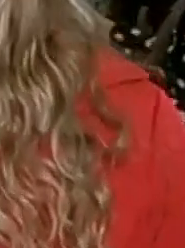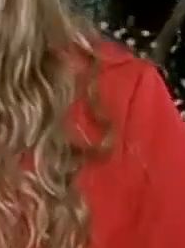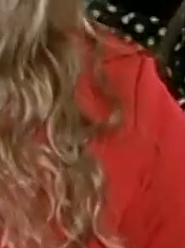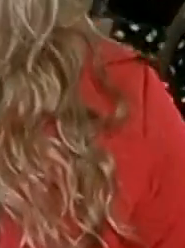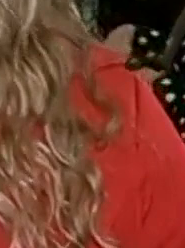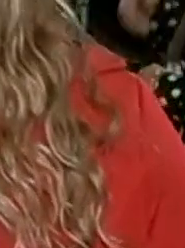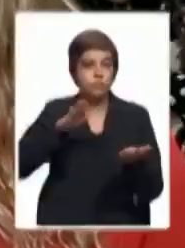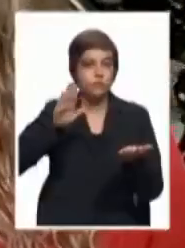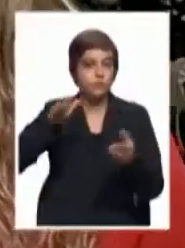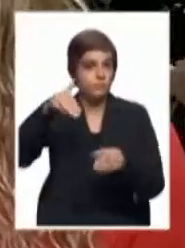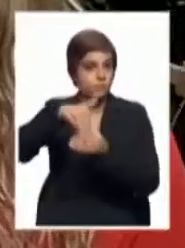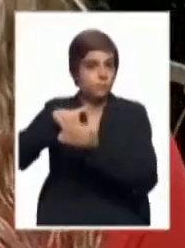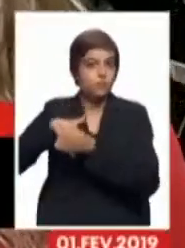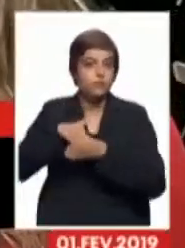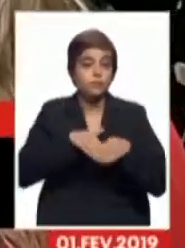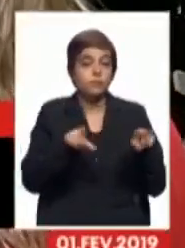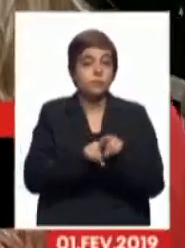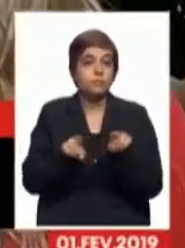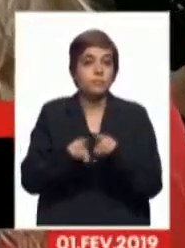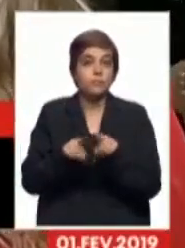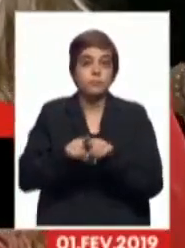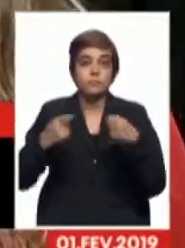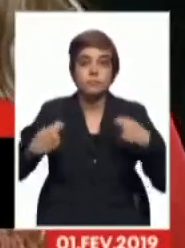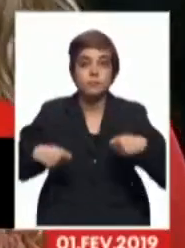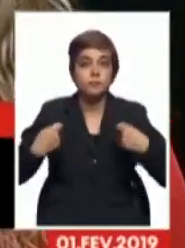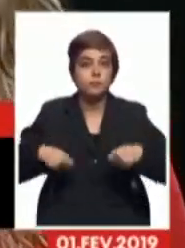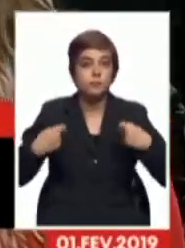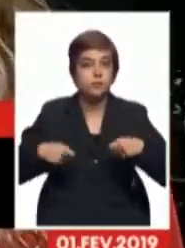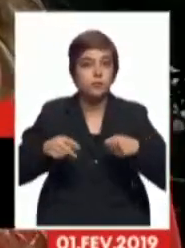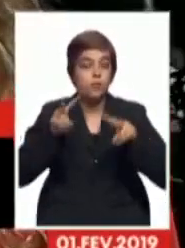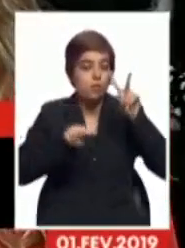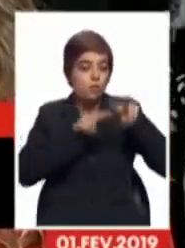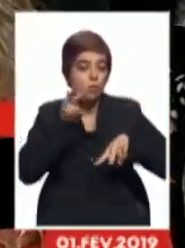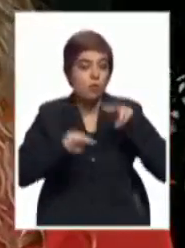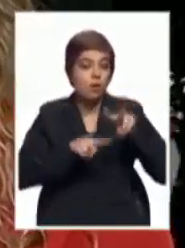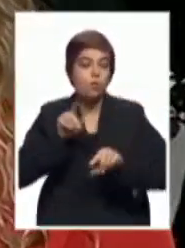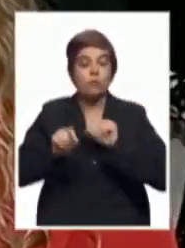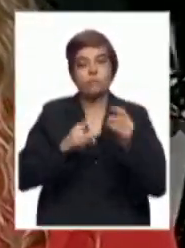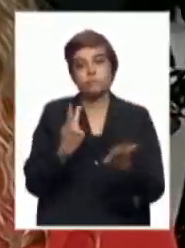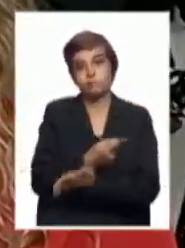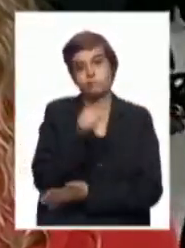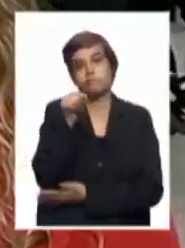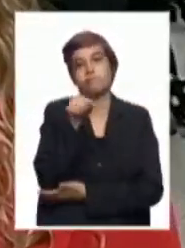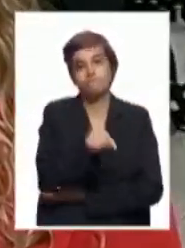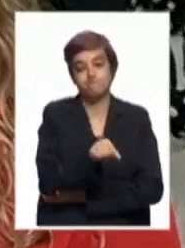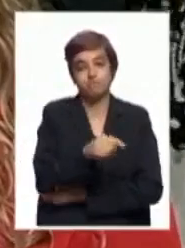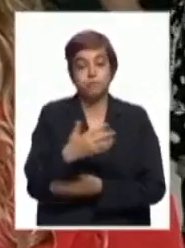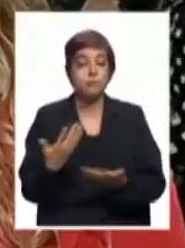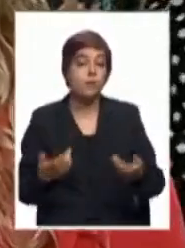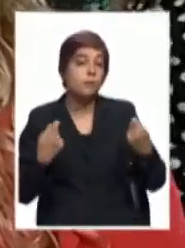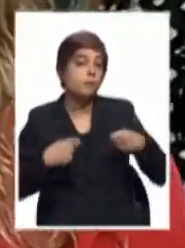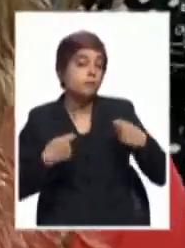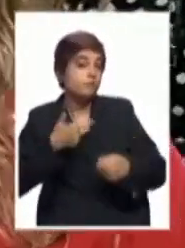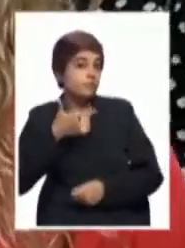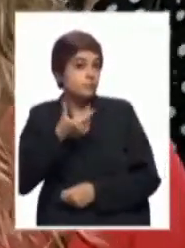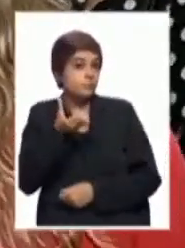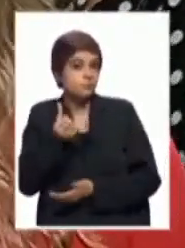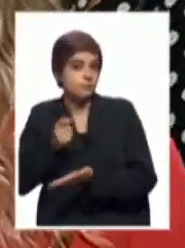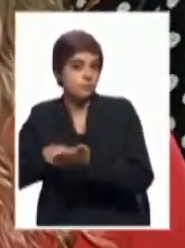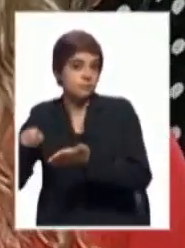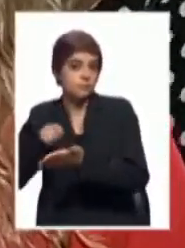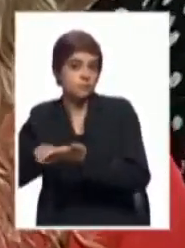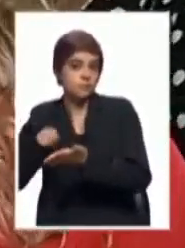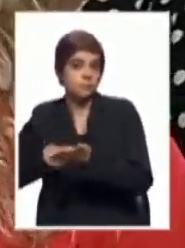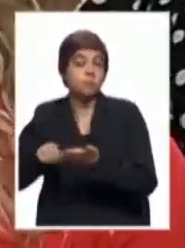ao futuro, mas é fundamental apurar esse crime que aconteceu. São necessárias 26 assinaturas, quantas já tem? Nós já temos